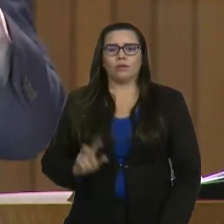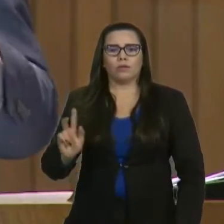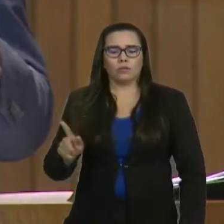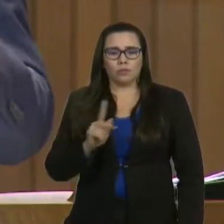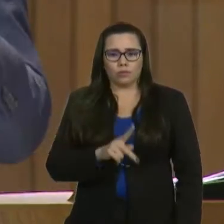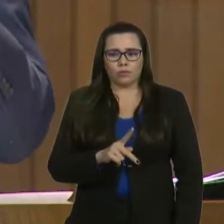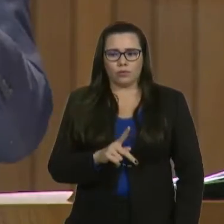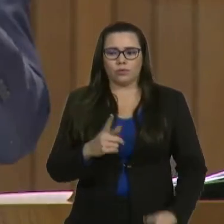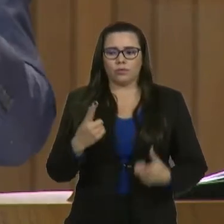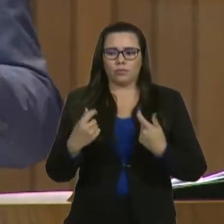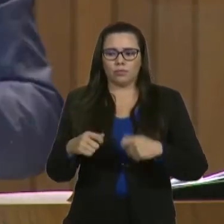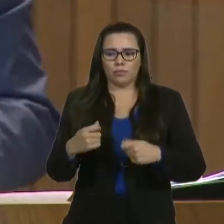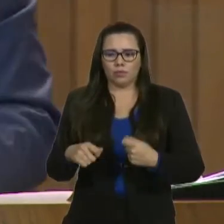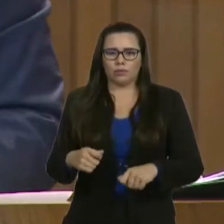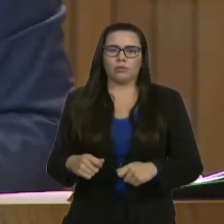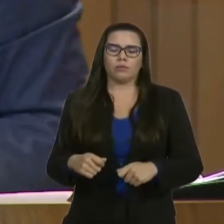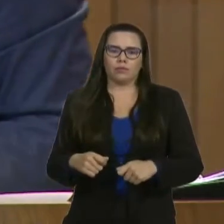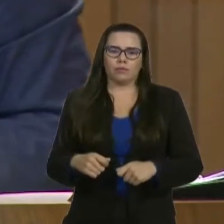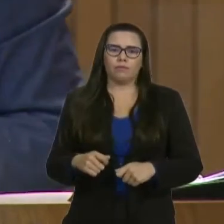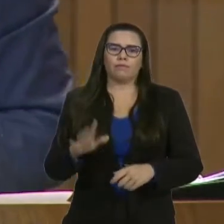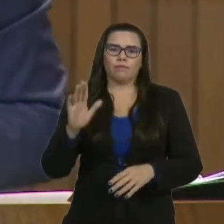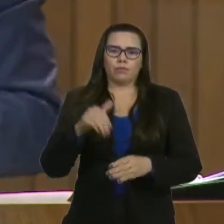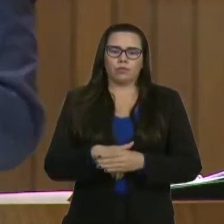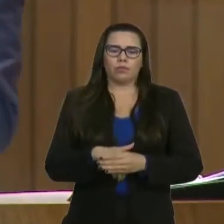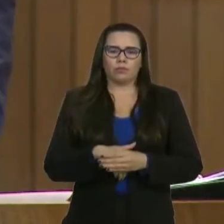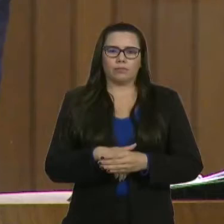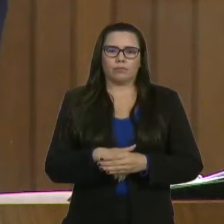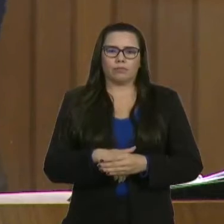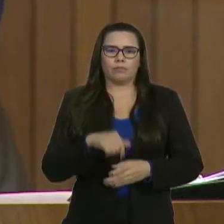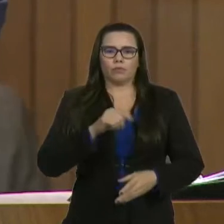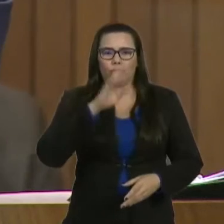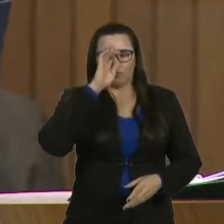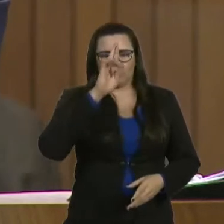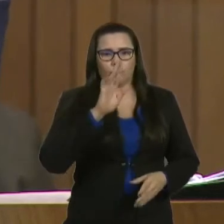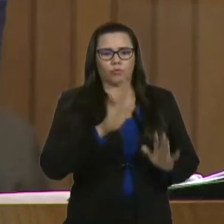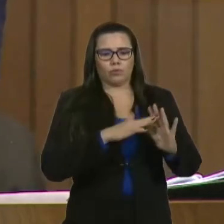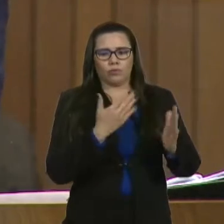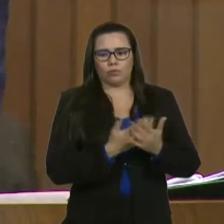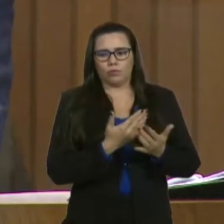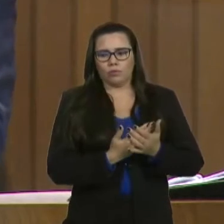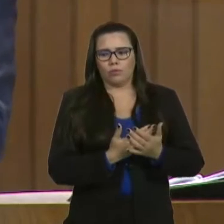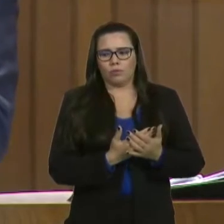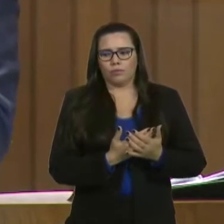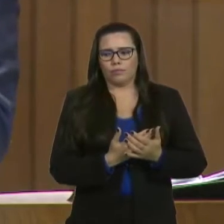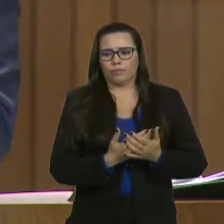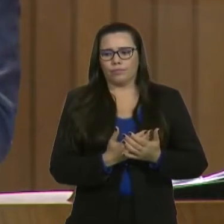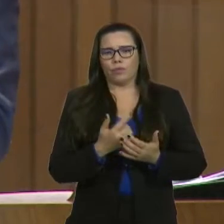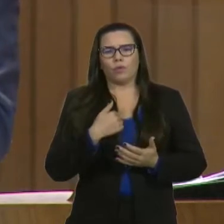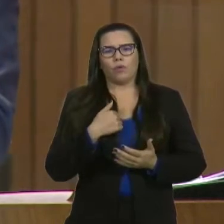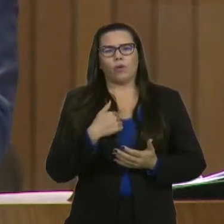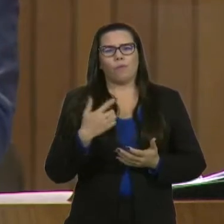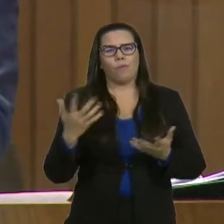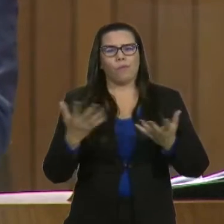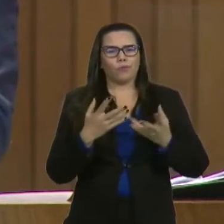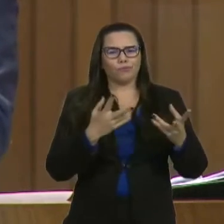escola sempre o aparelhamento político oi oi observa na prática